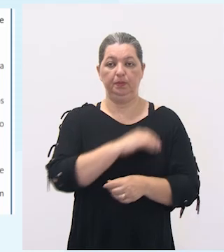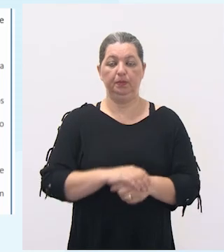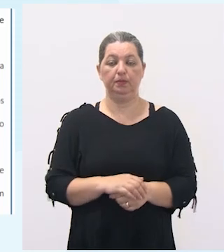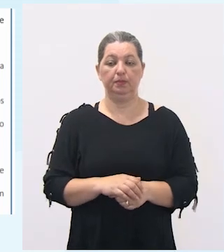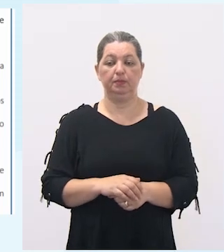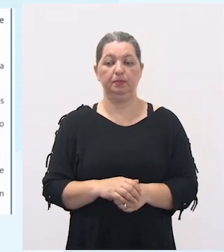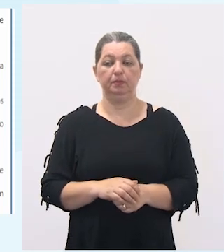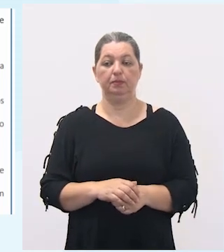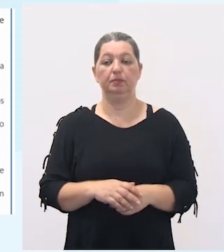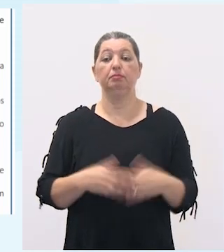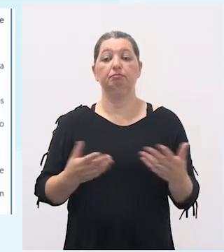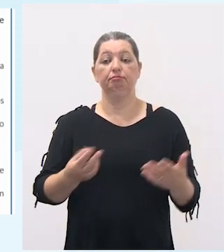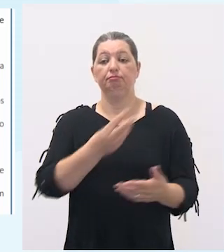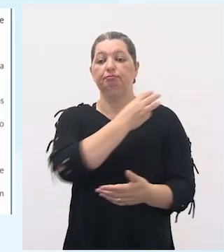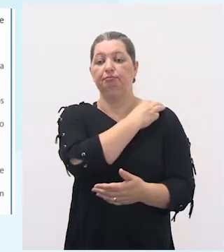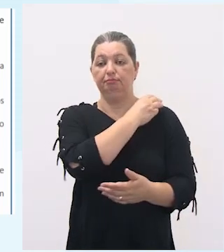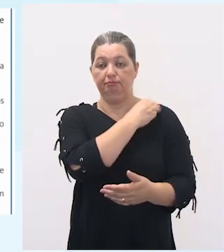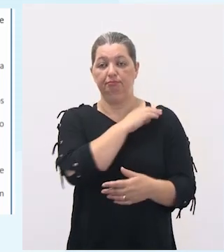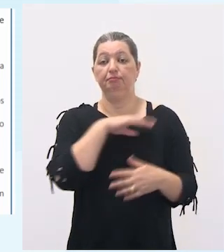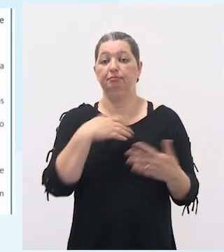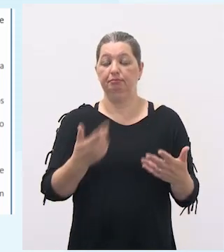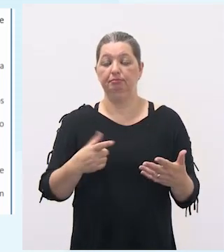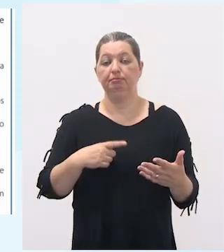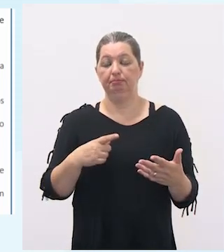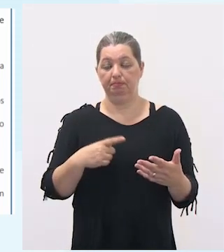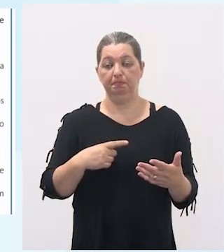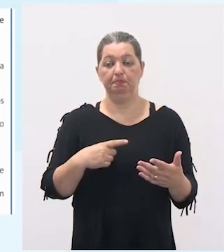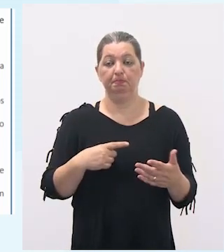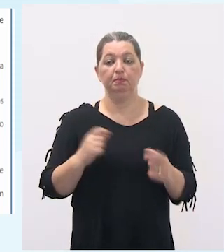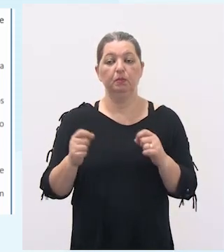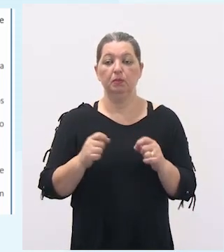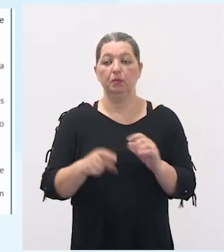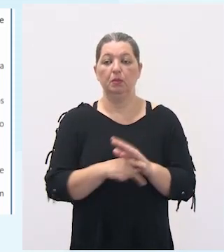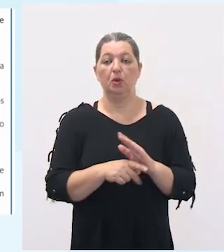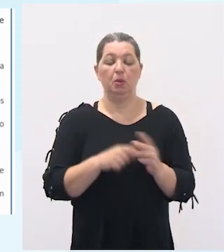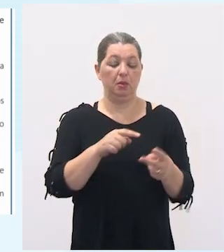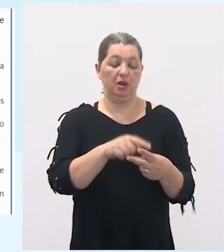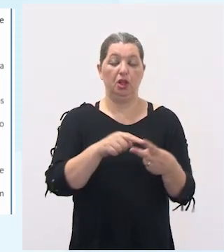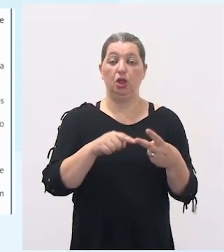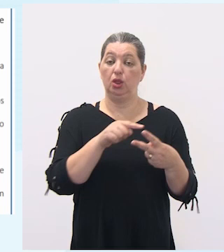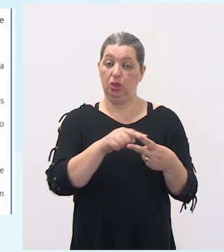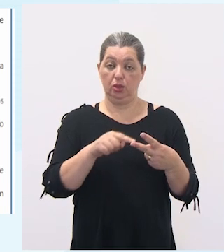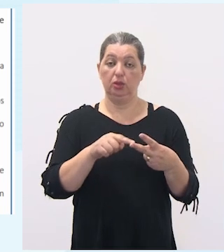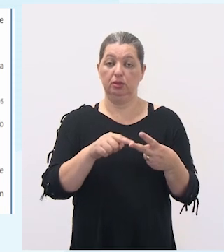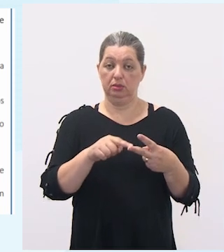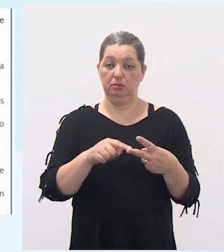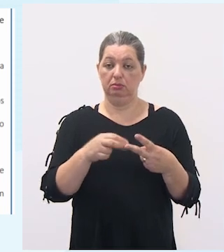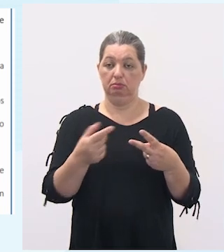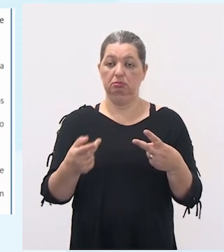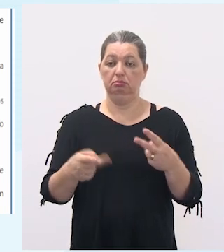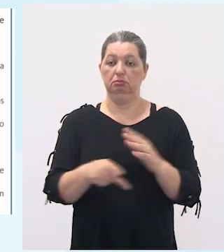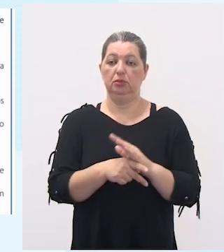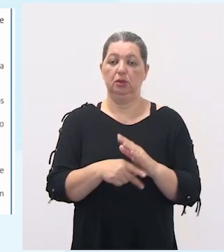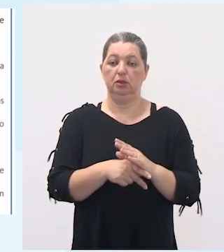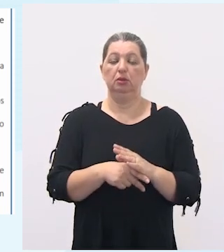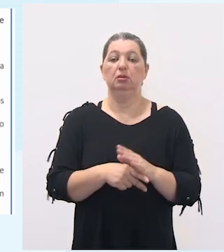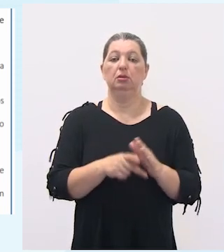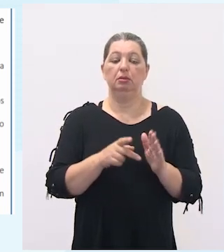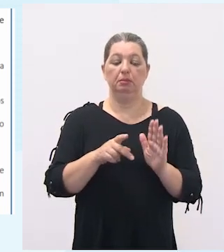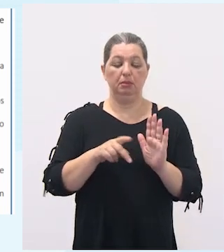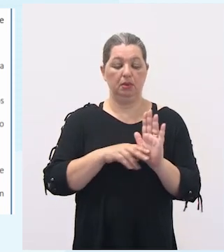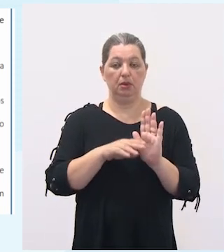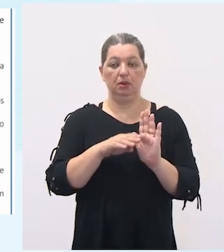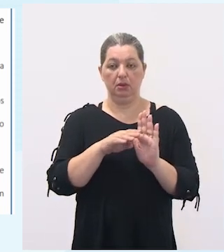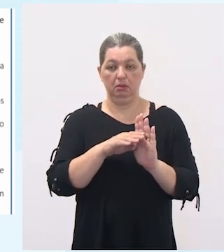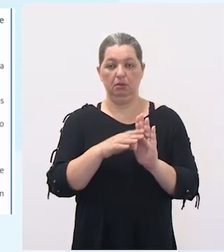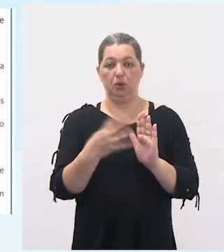Na terceira série do ensino médio, então, essa habilidade, ela conversa em 2 níveis. Ela está lá no quarto, no nível quarto,